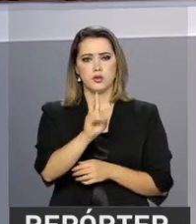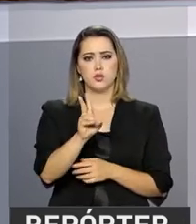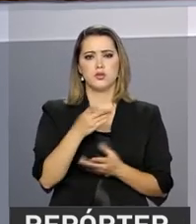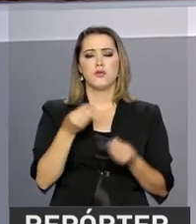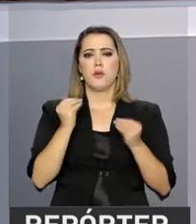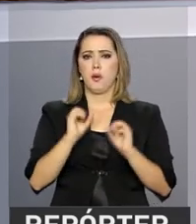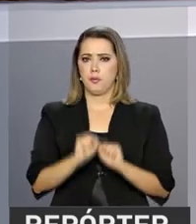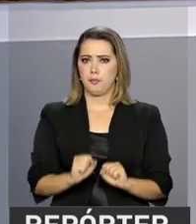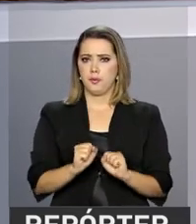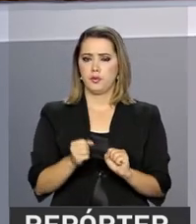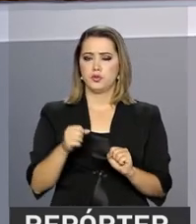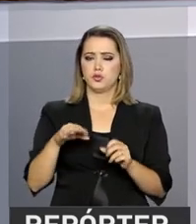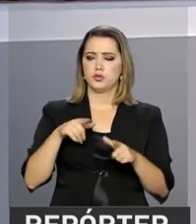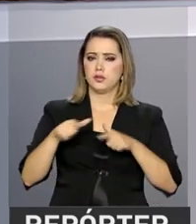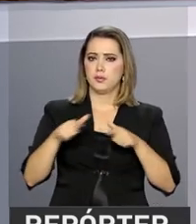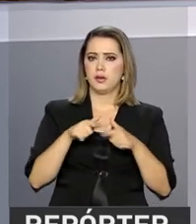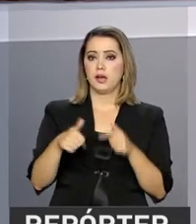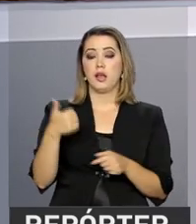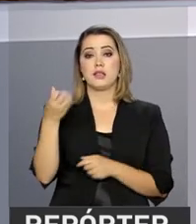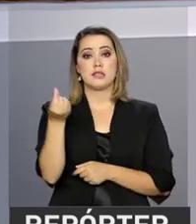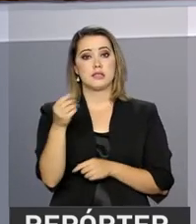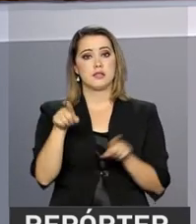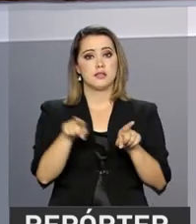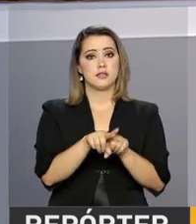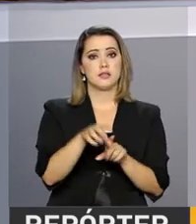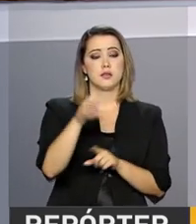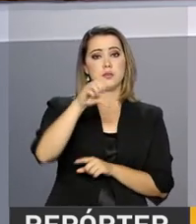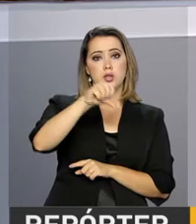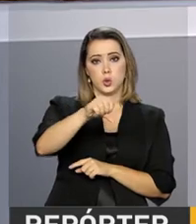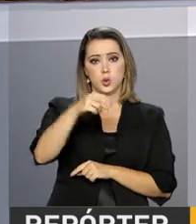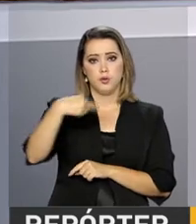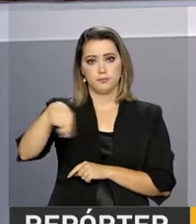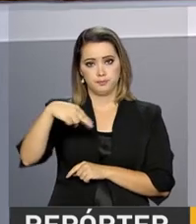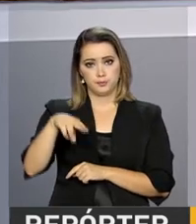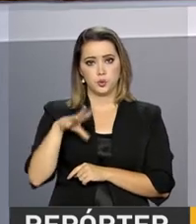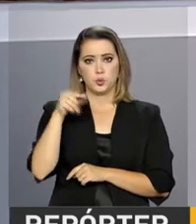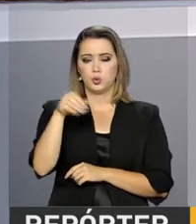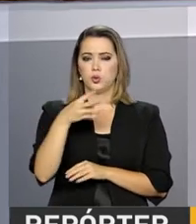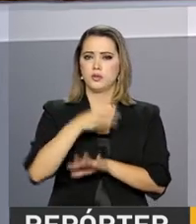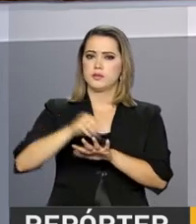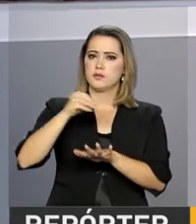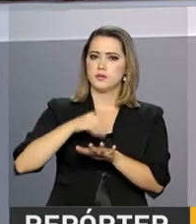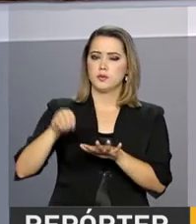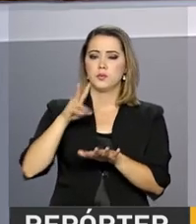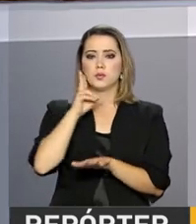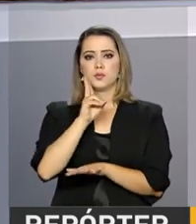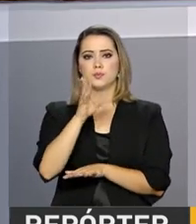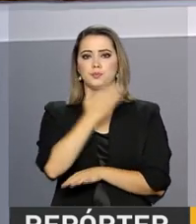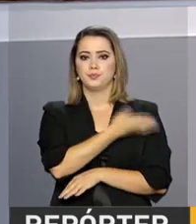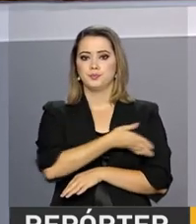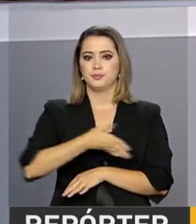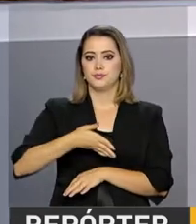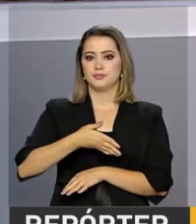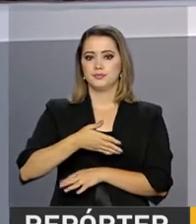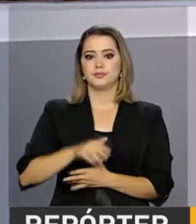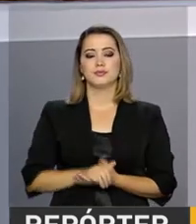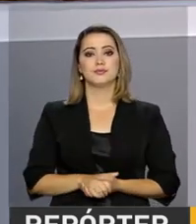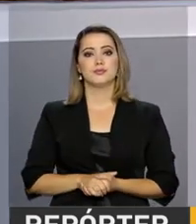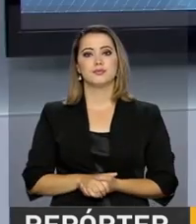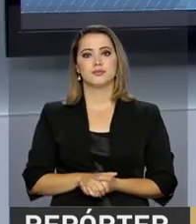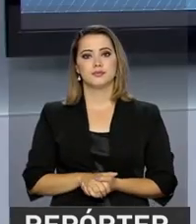será entre os dias 6 e 9 de novembro para todas as informações basta acessar o portal do